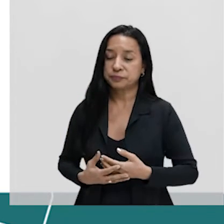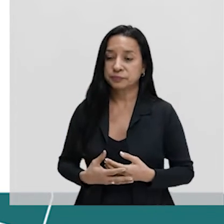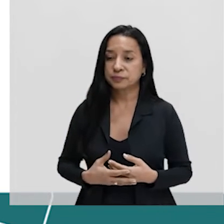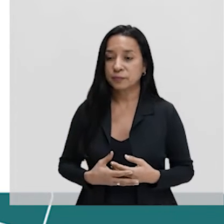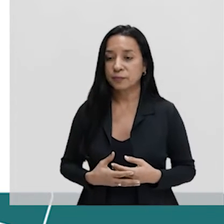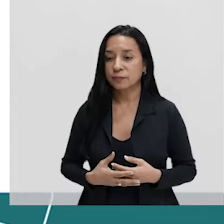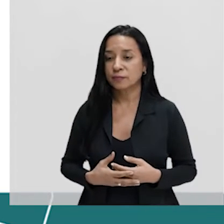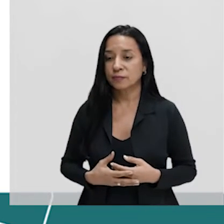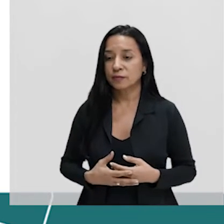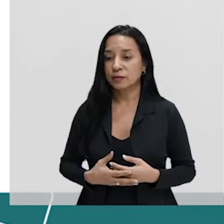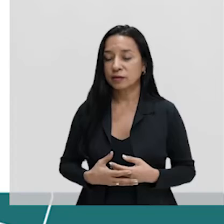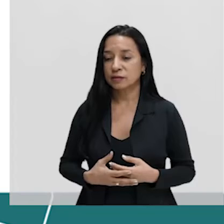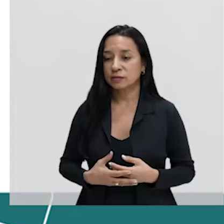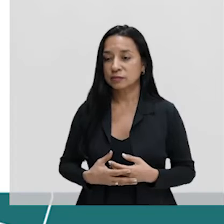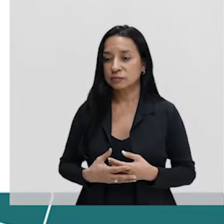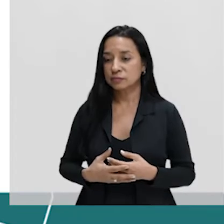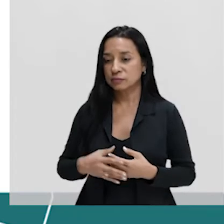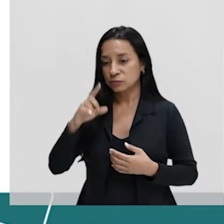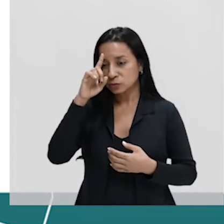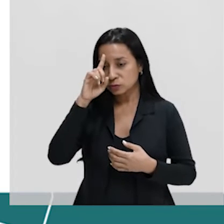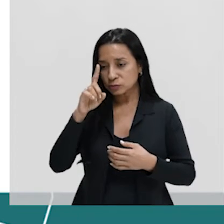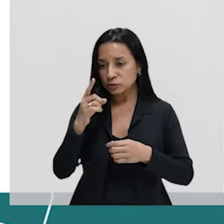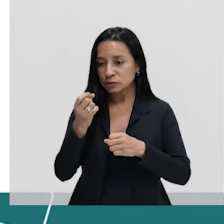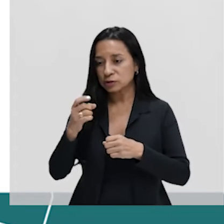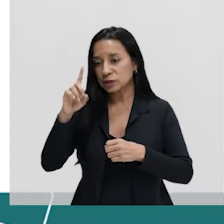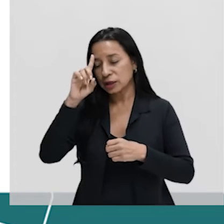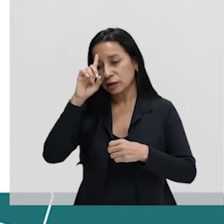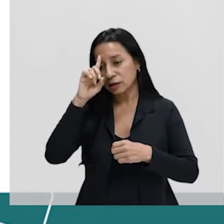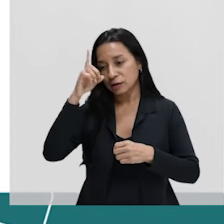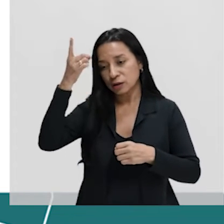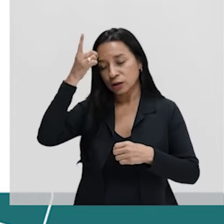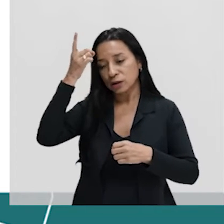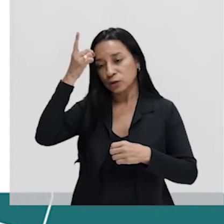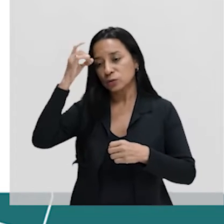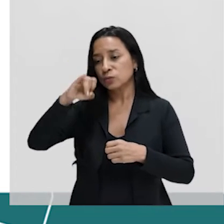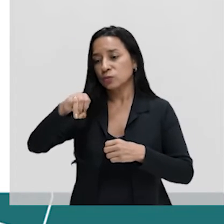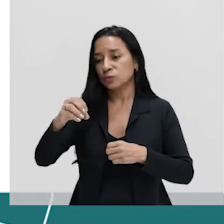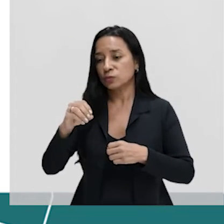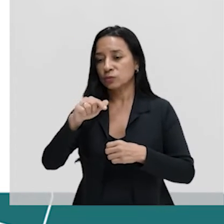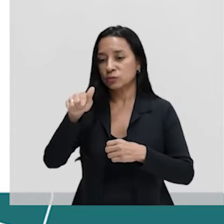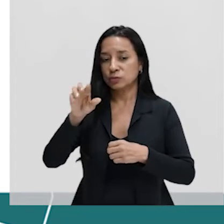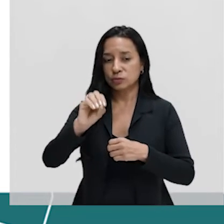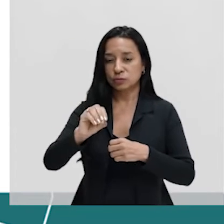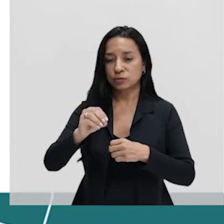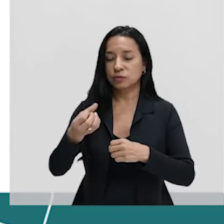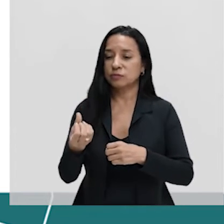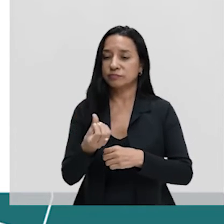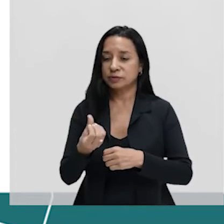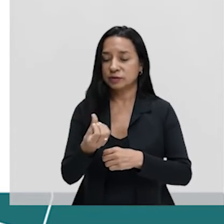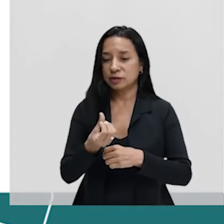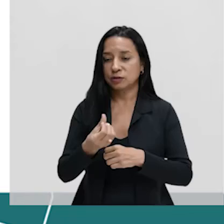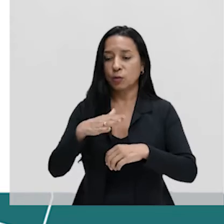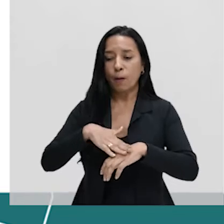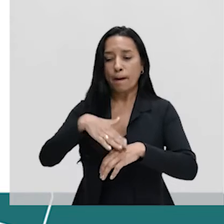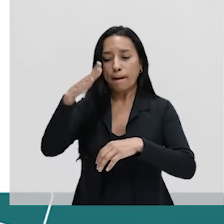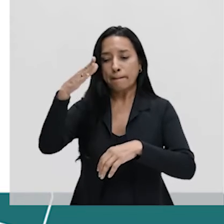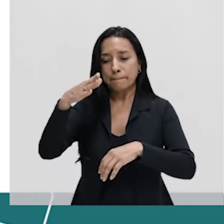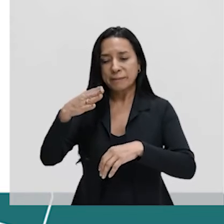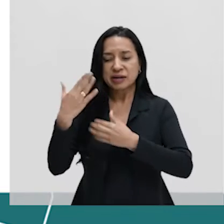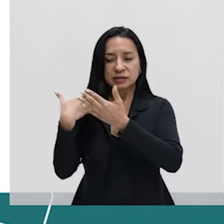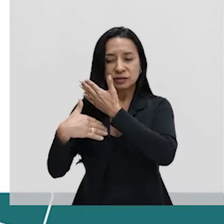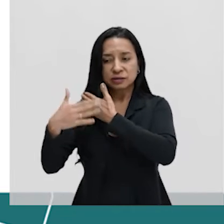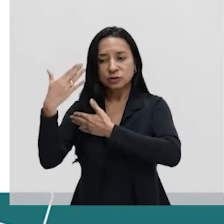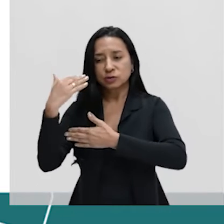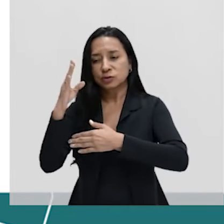Azevedo, que data da época de Dom João VI da chegada e é o segundo teatro mais antigo do Brasil em funcionamento. Pesquisem, vale muito